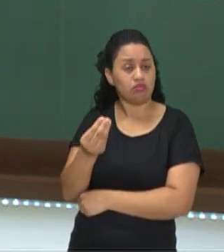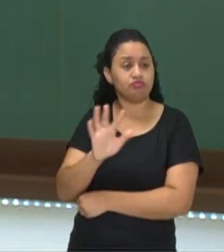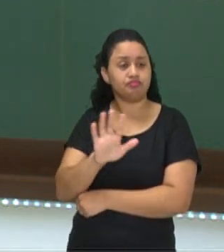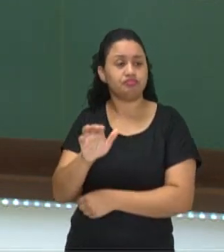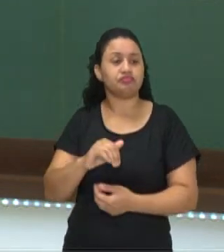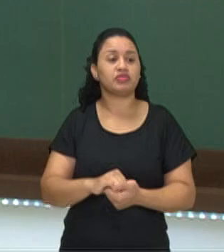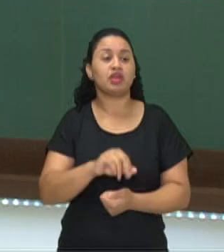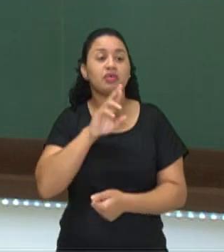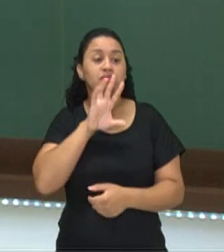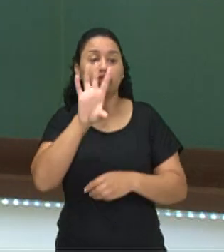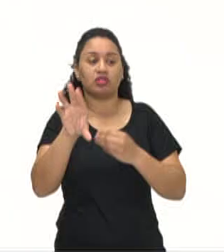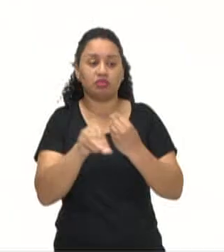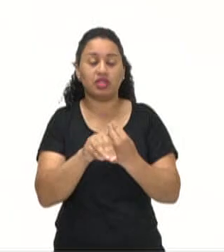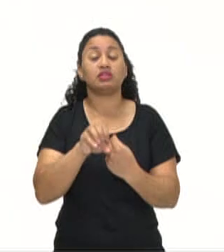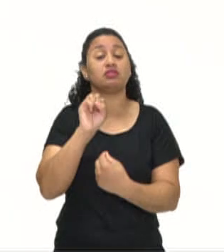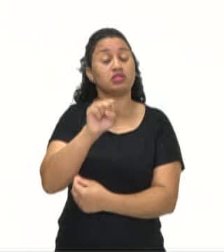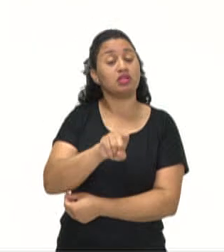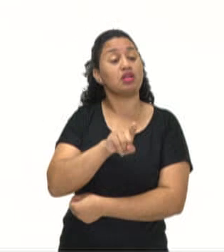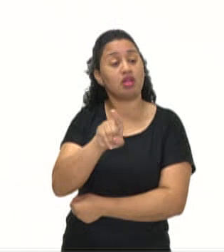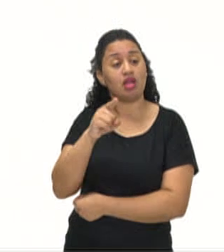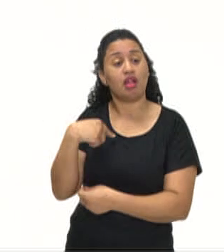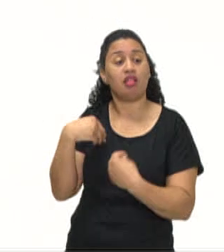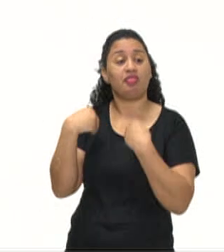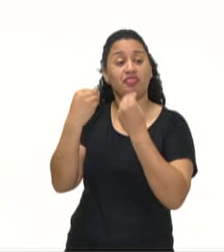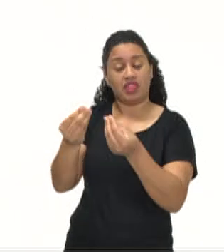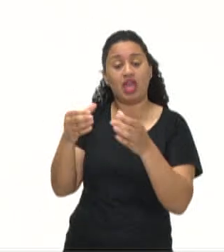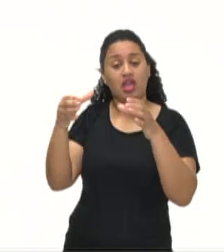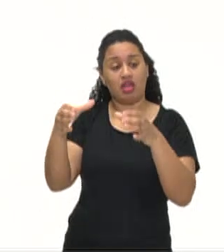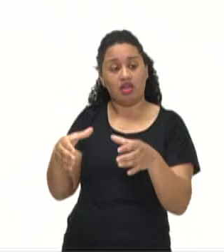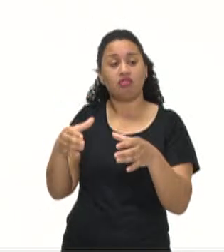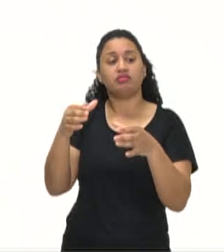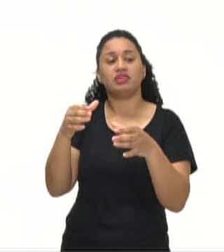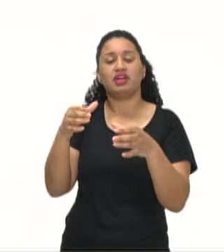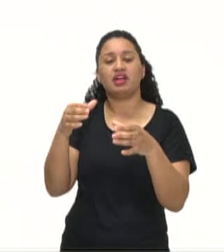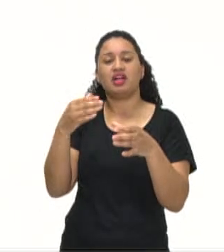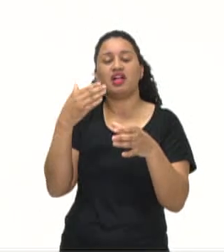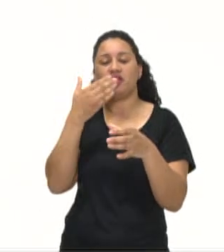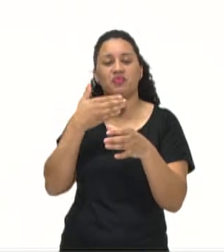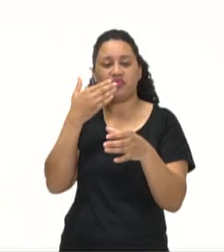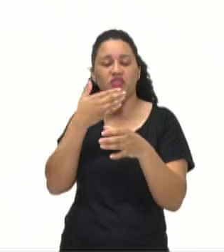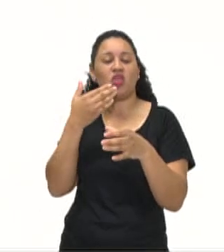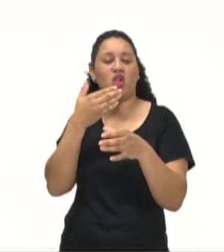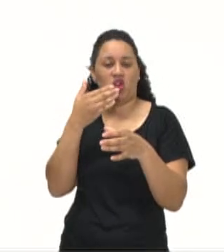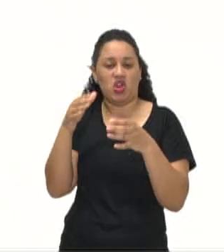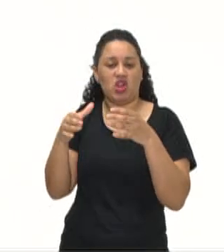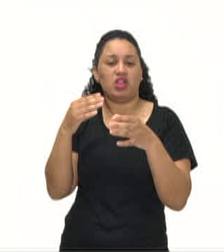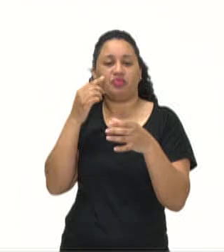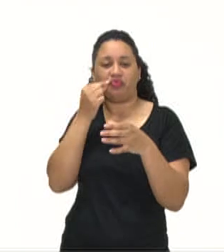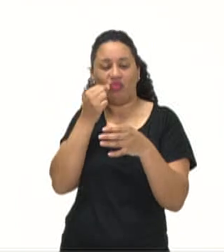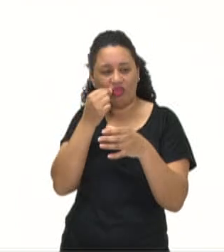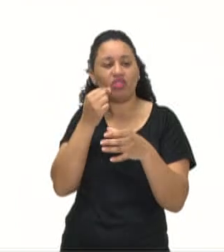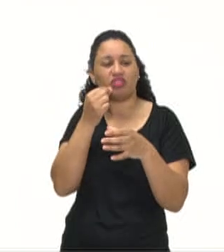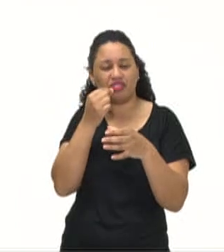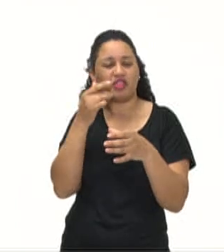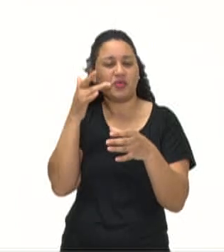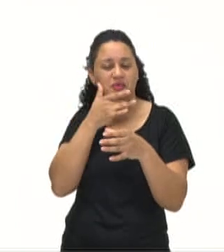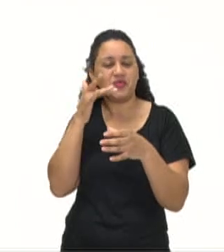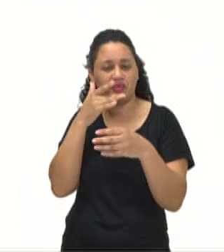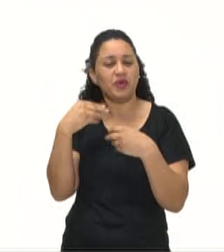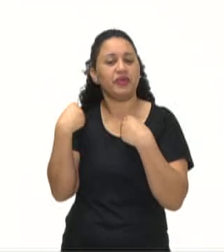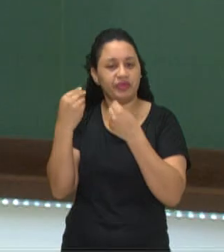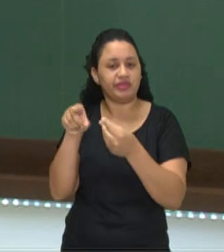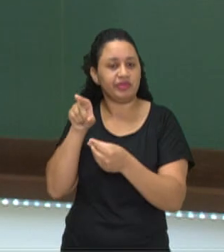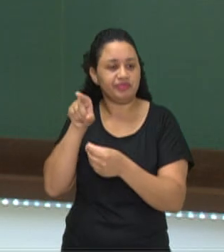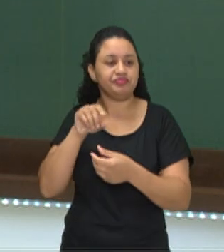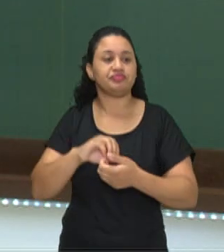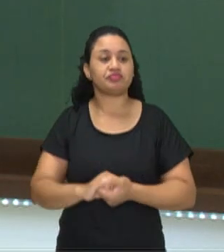completa, yes, she gave her a lovely lemon pie. Sim, ela deu a ela uma torta de limão adorável. Tá ok?